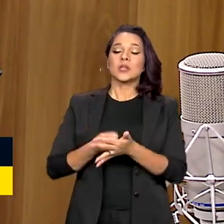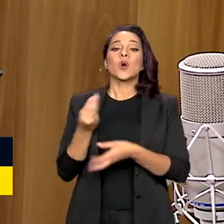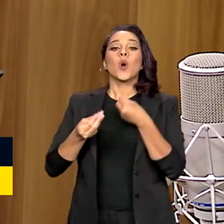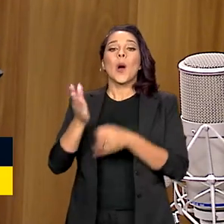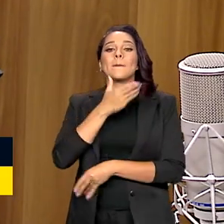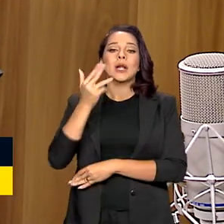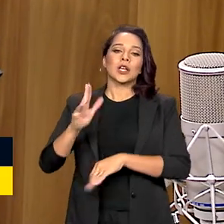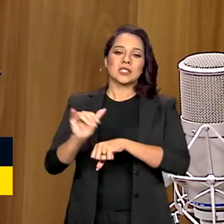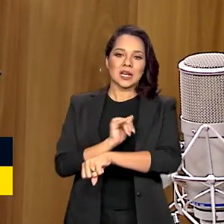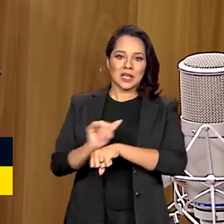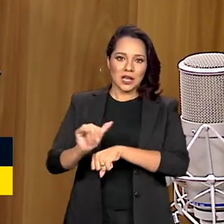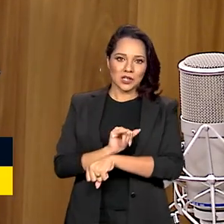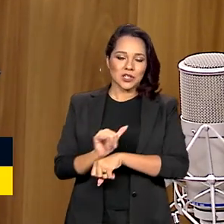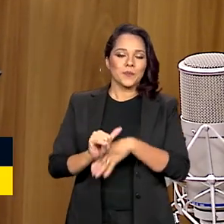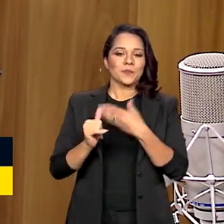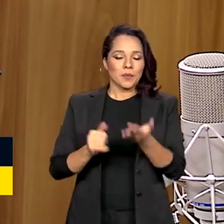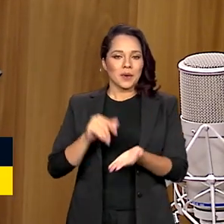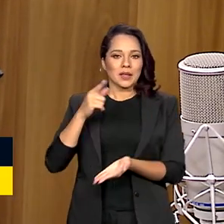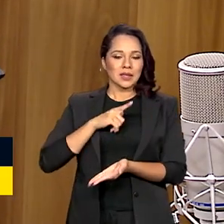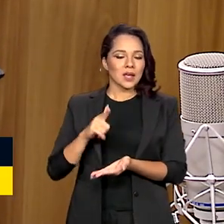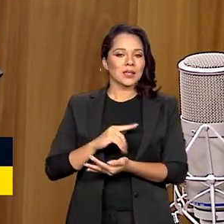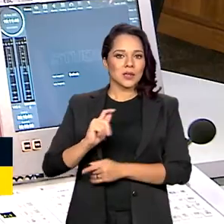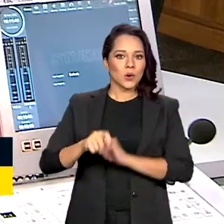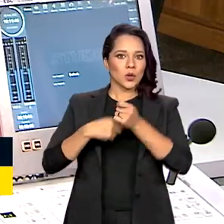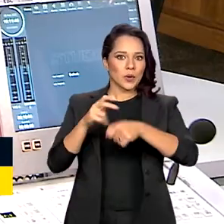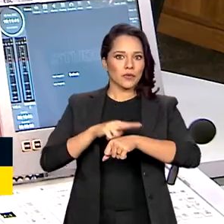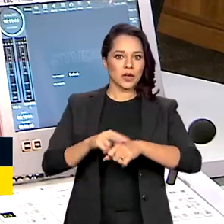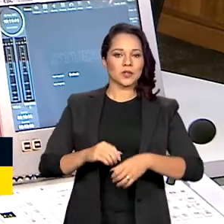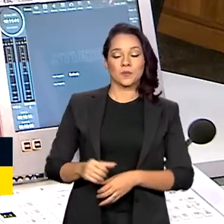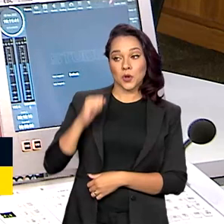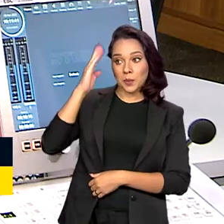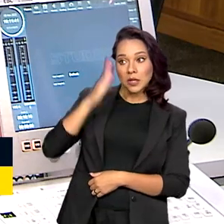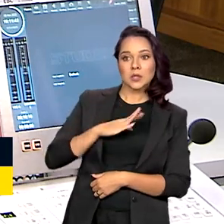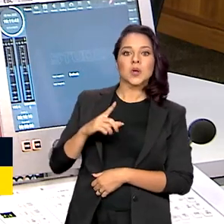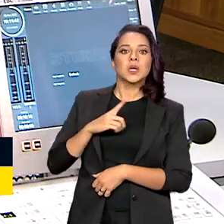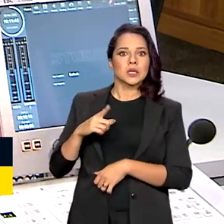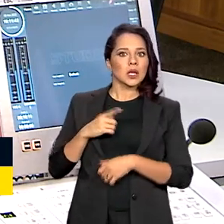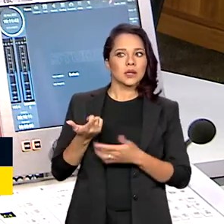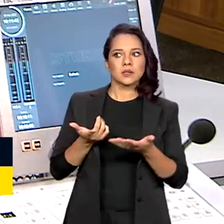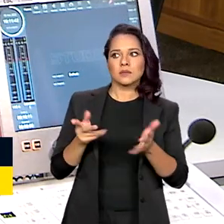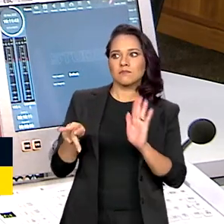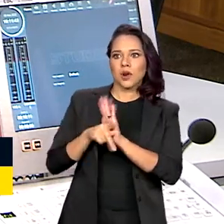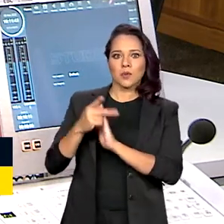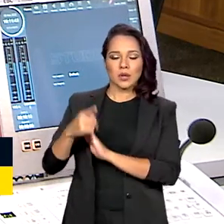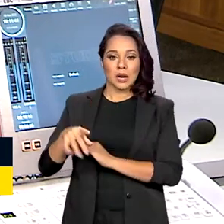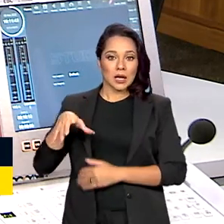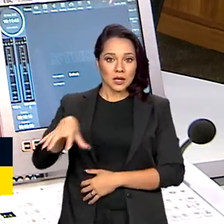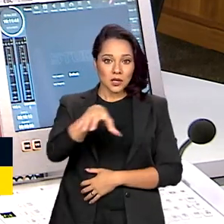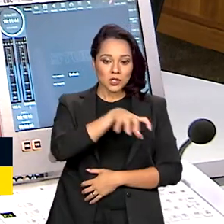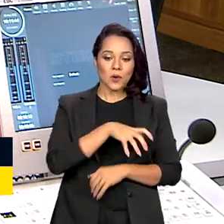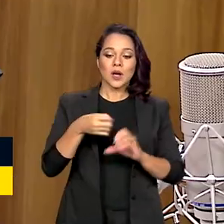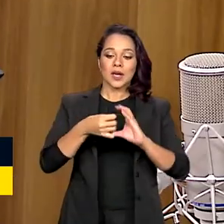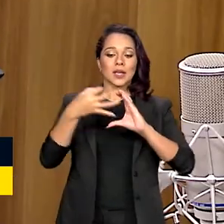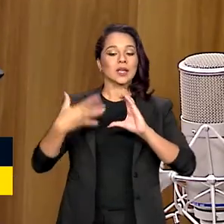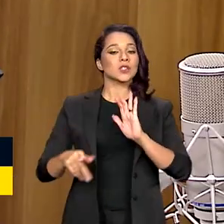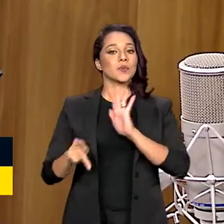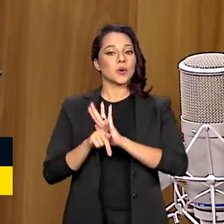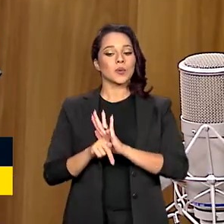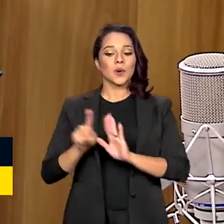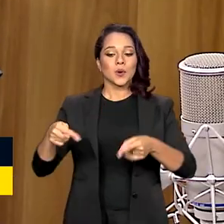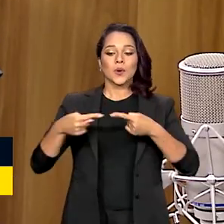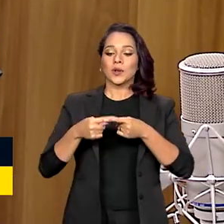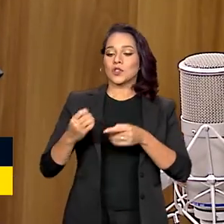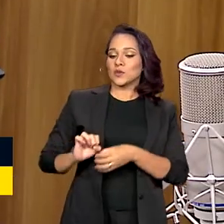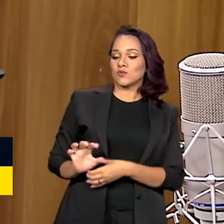a melhor estratégia para buscar essa nova economia verde. O Brasil tem as suas próprias partes. Cada região tem uma característica em relação